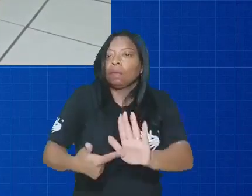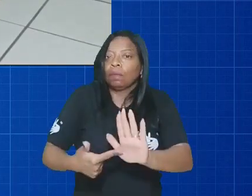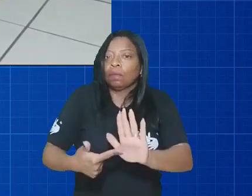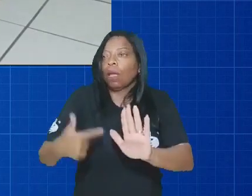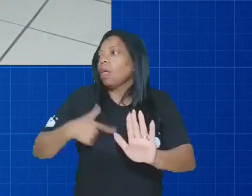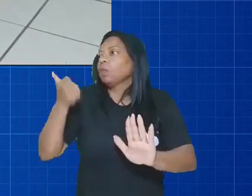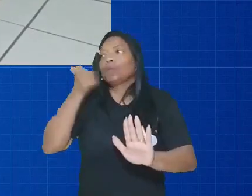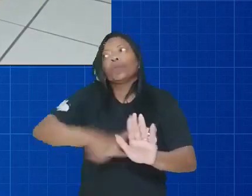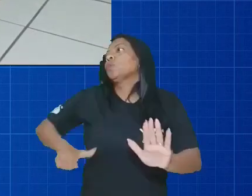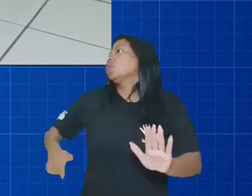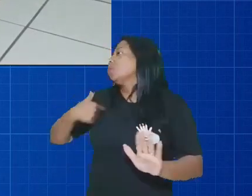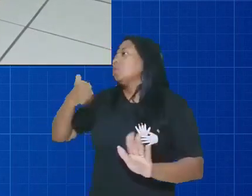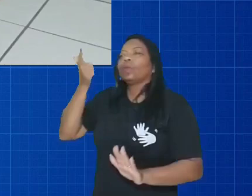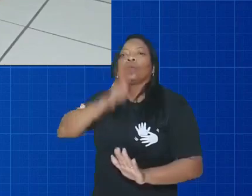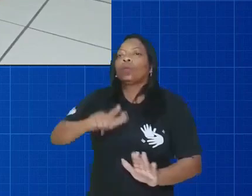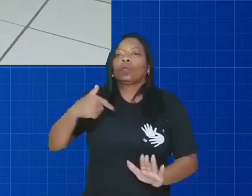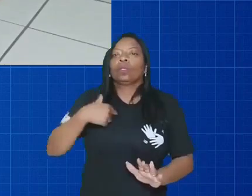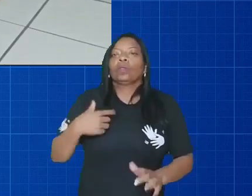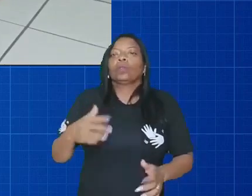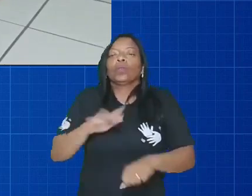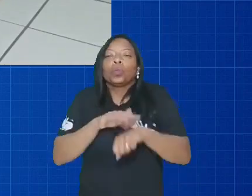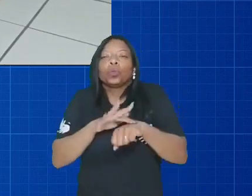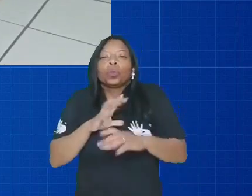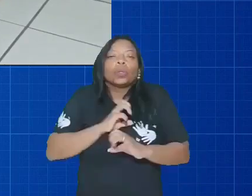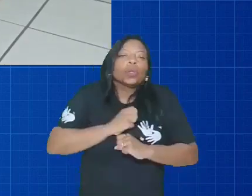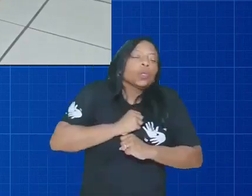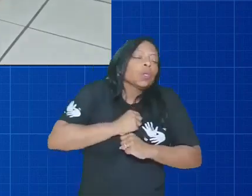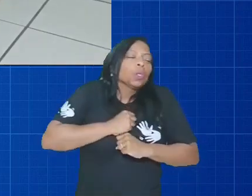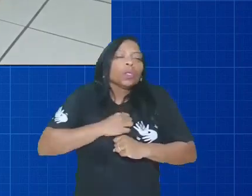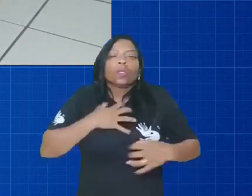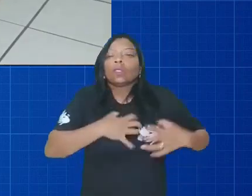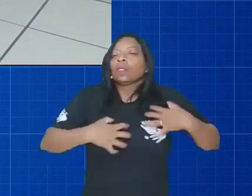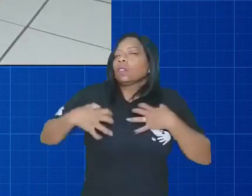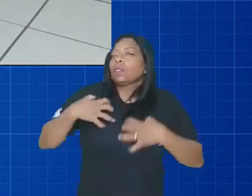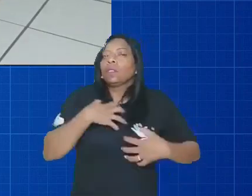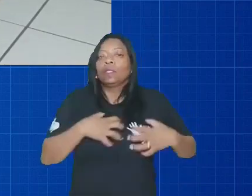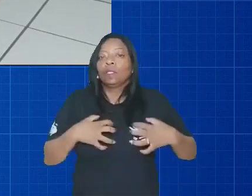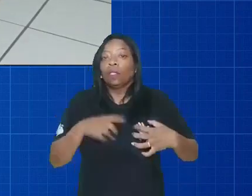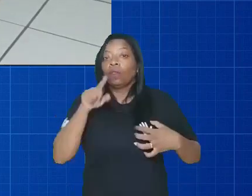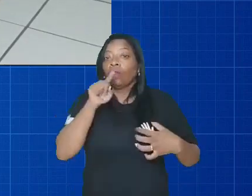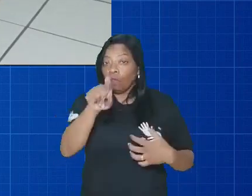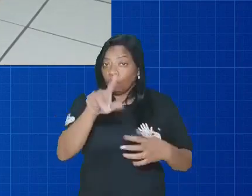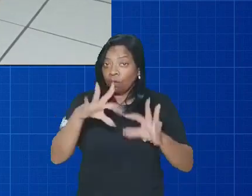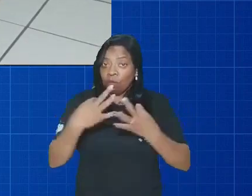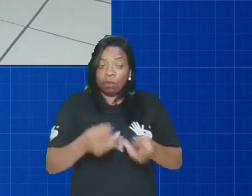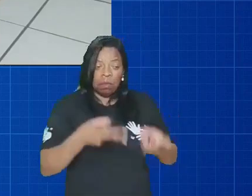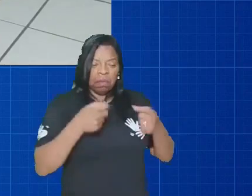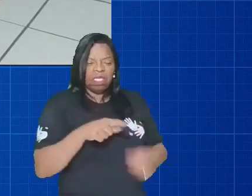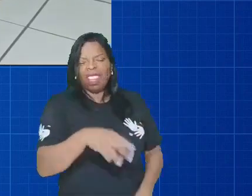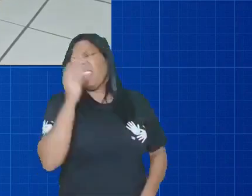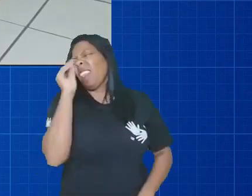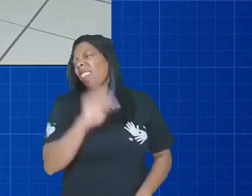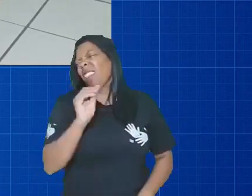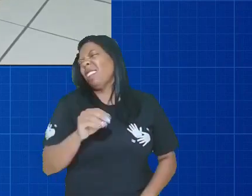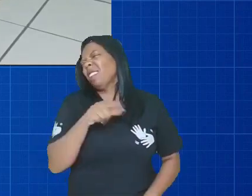conta sozinha. Então, assim, não é frescura, tá? Então, assim, ridicularizar,